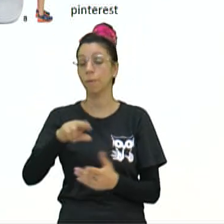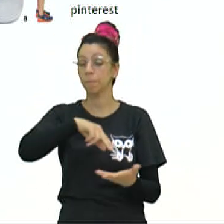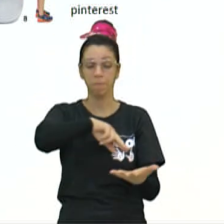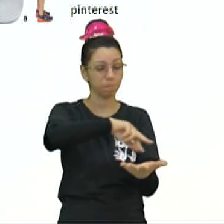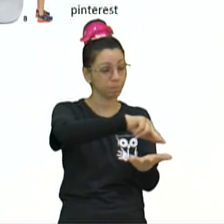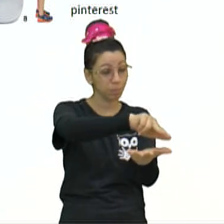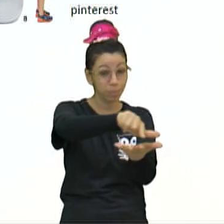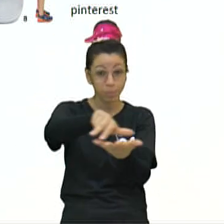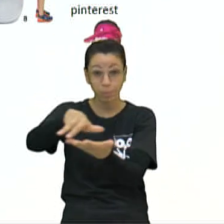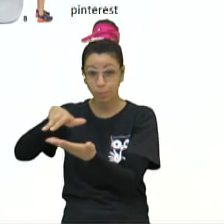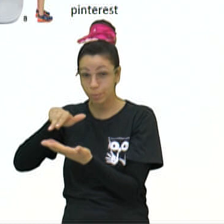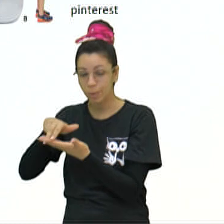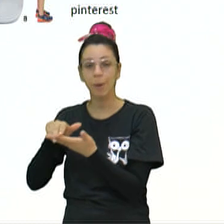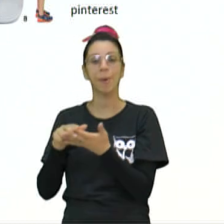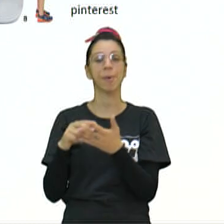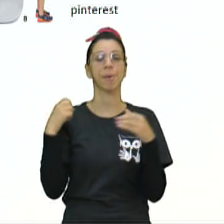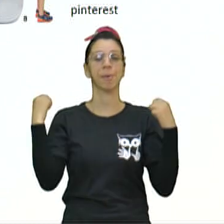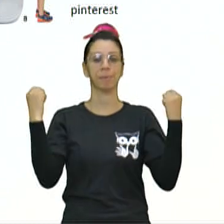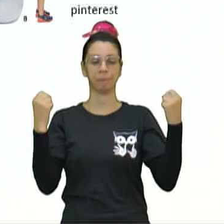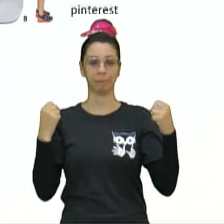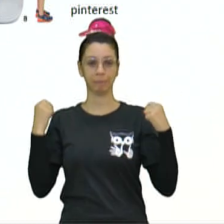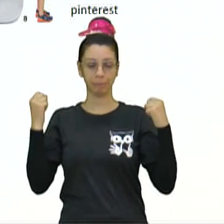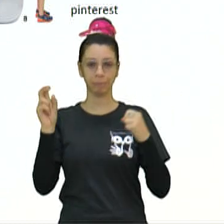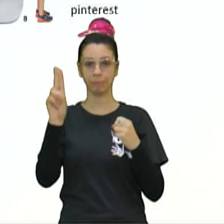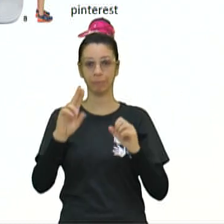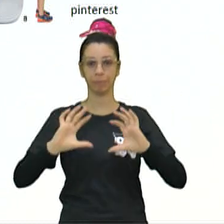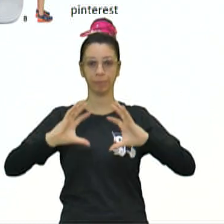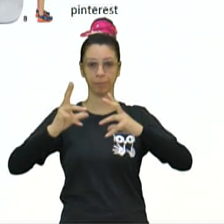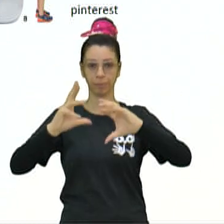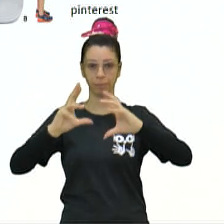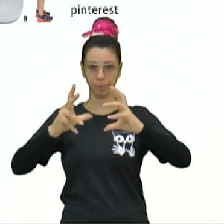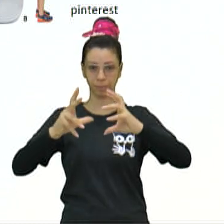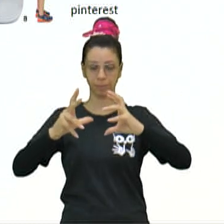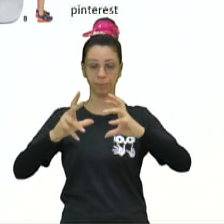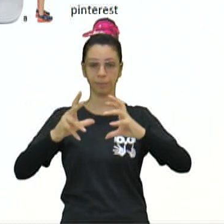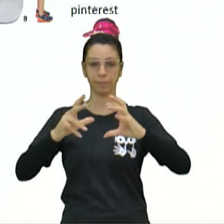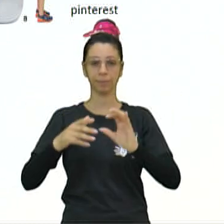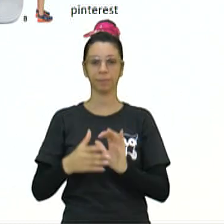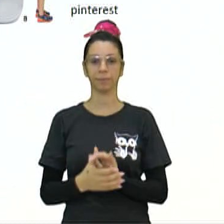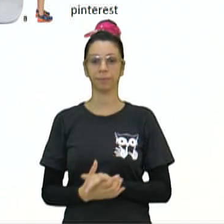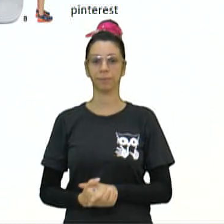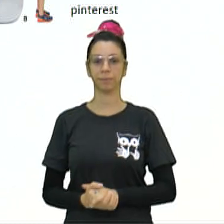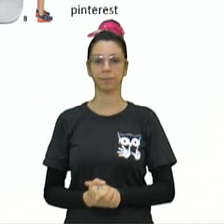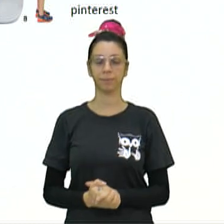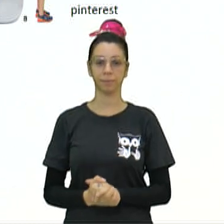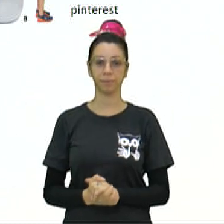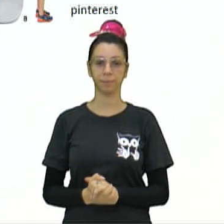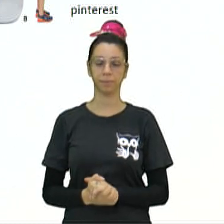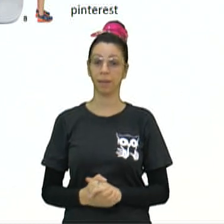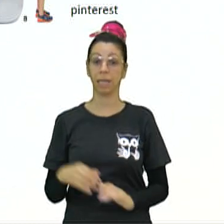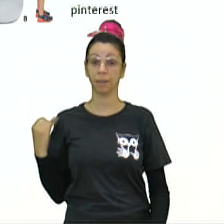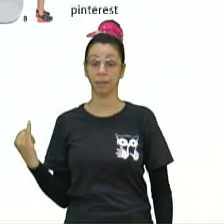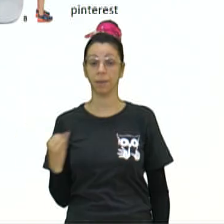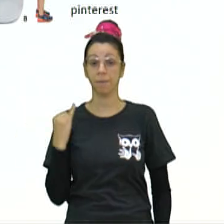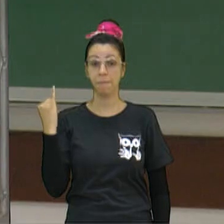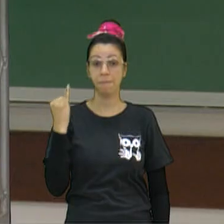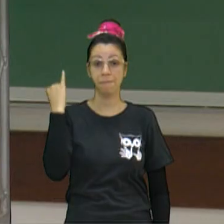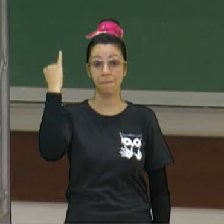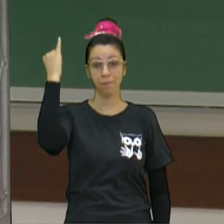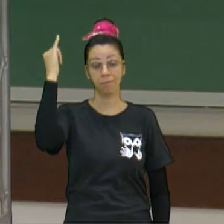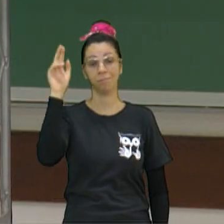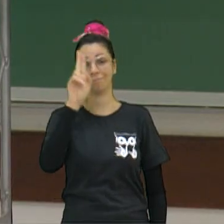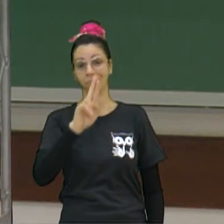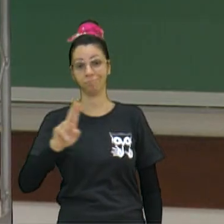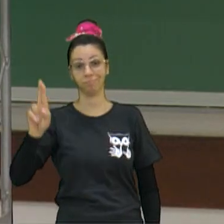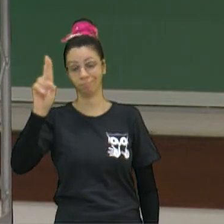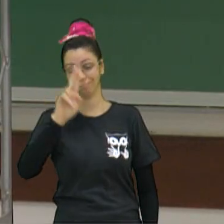vários exercícios utilizando da bola, né? Então, ela é fundamental a sua